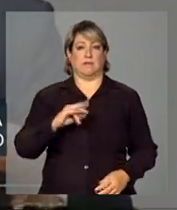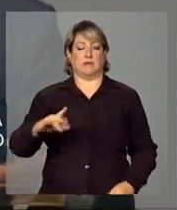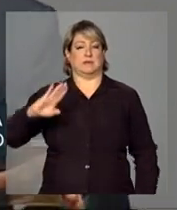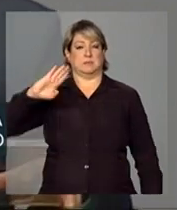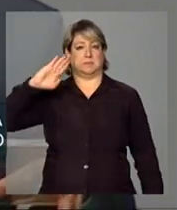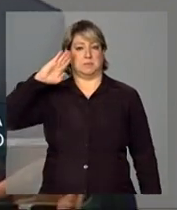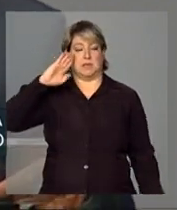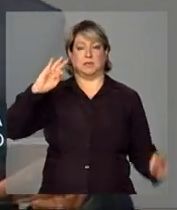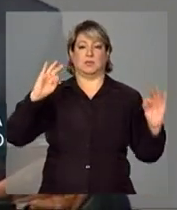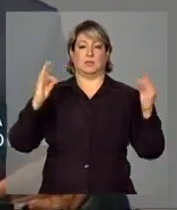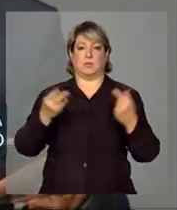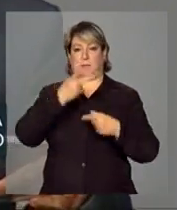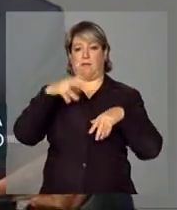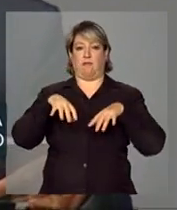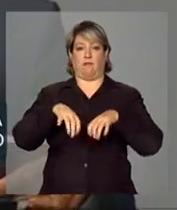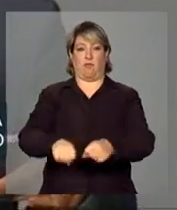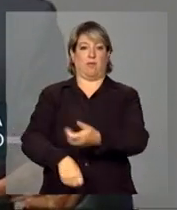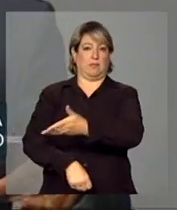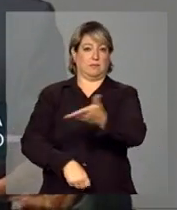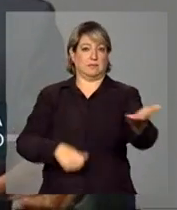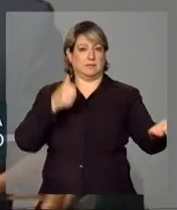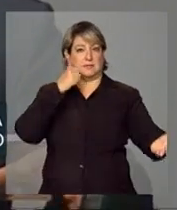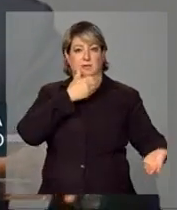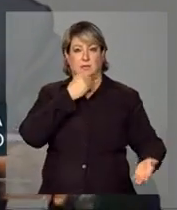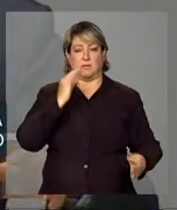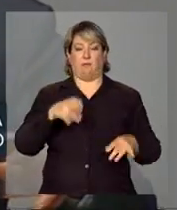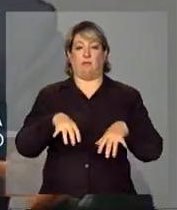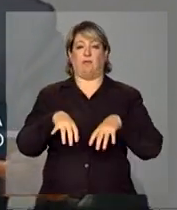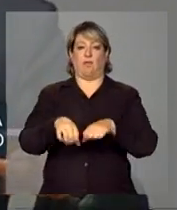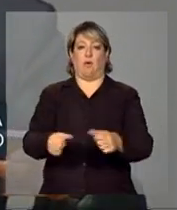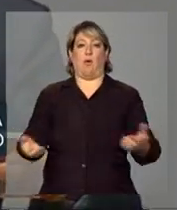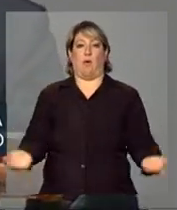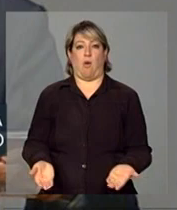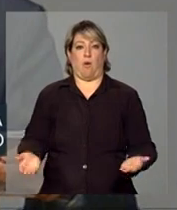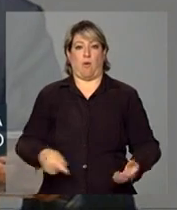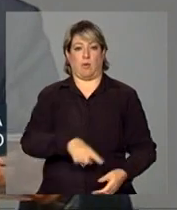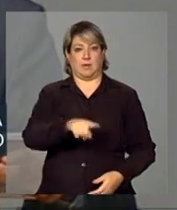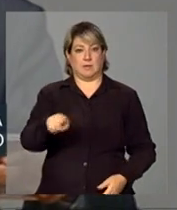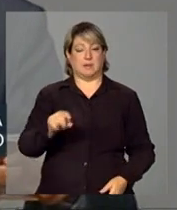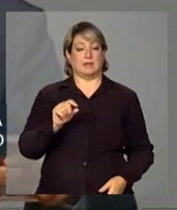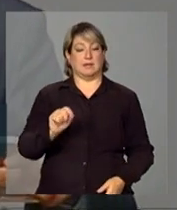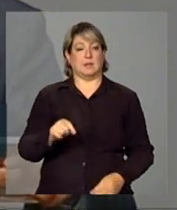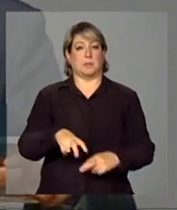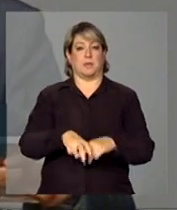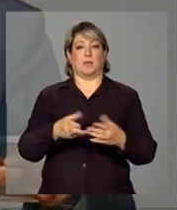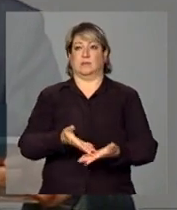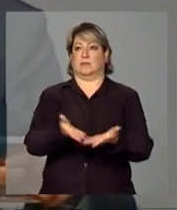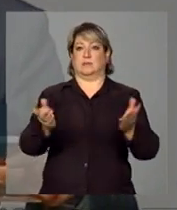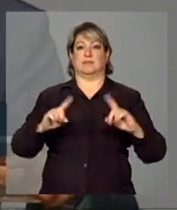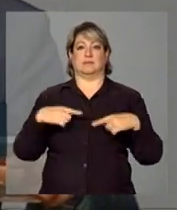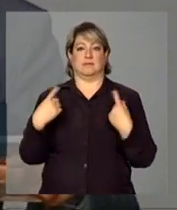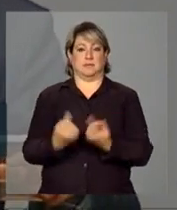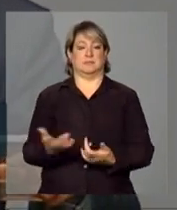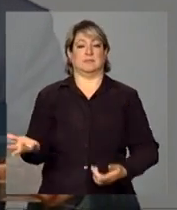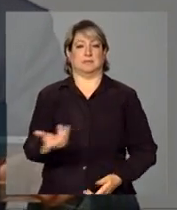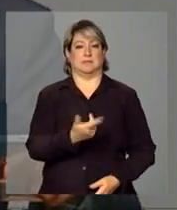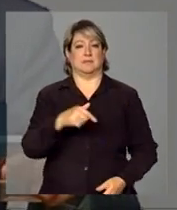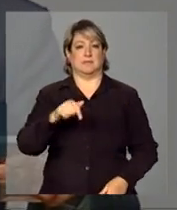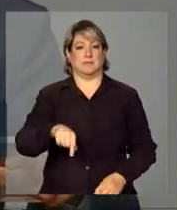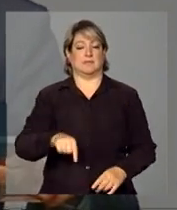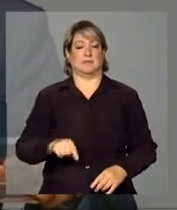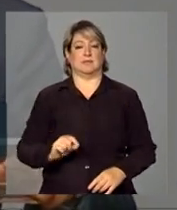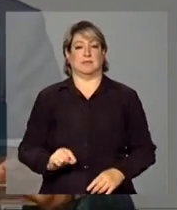militares, formandos e formandas, que são a razão aqui desse evento magnífico, desse